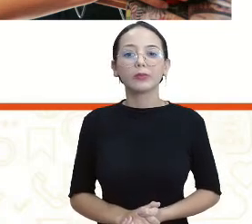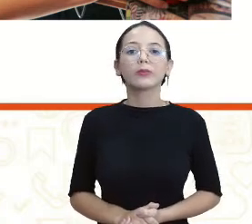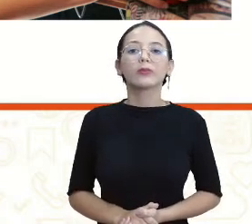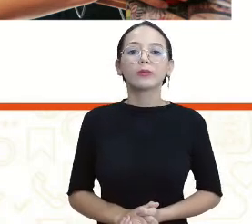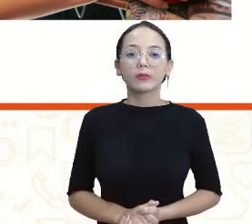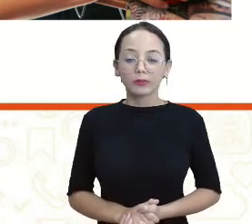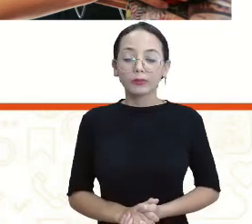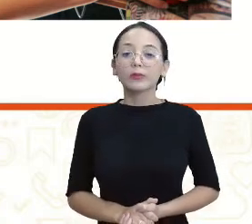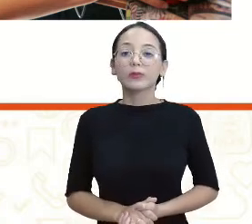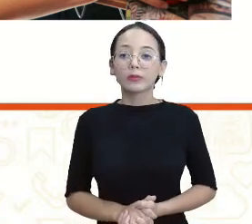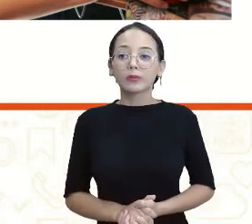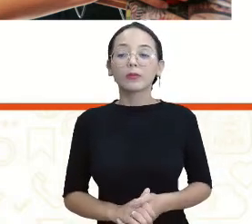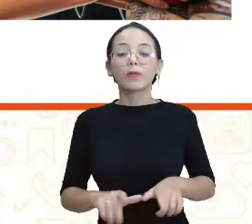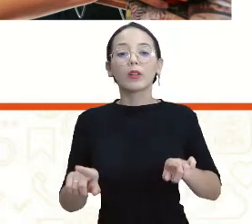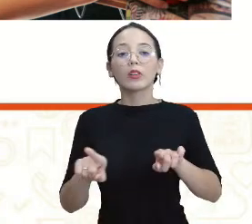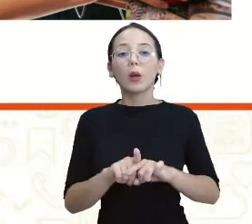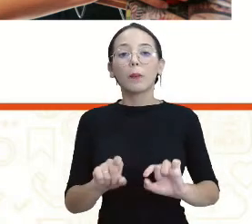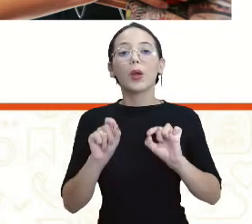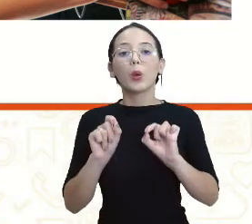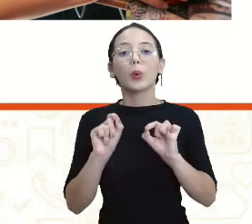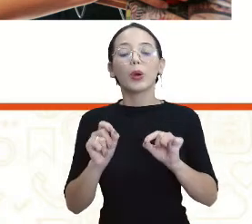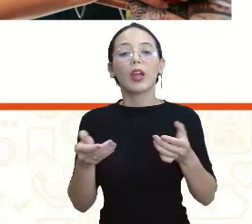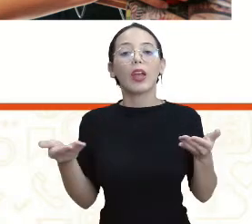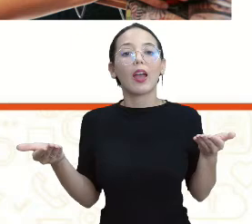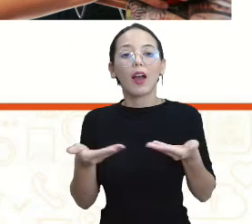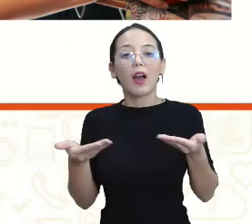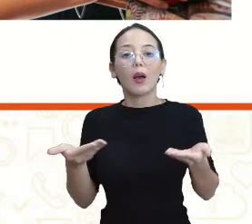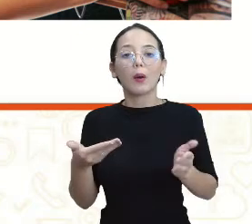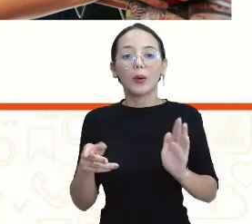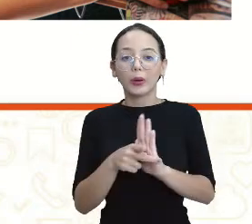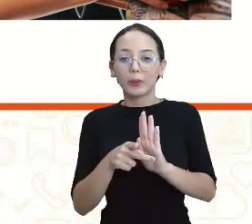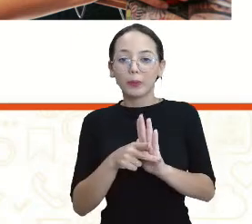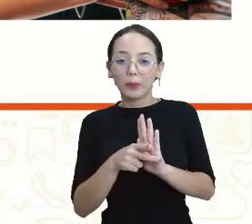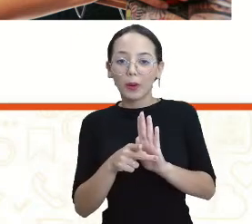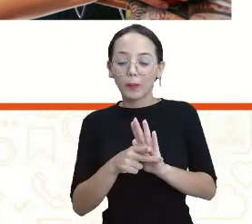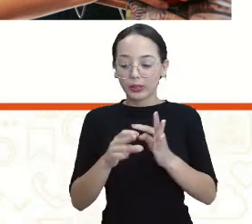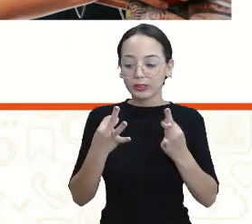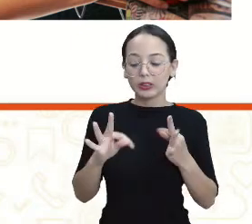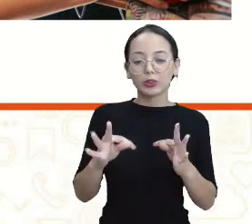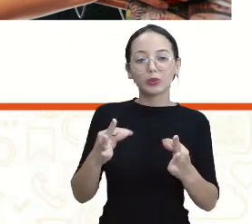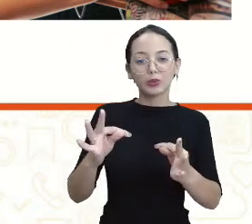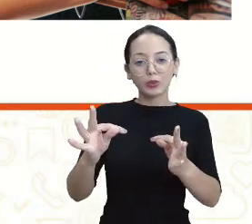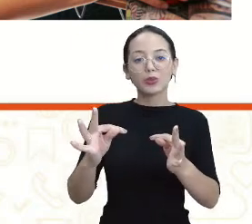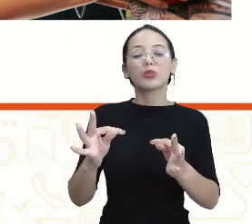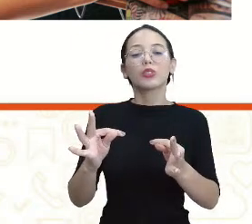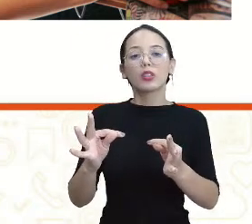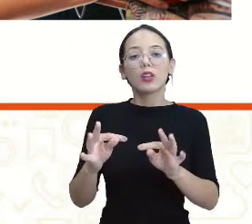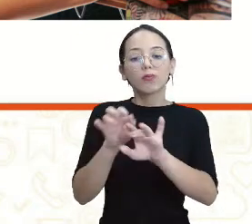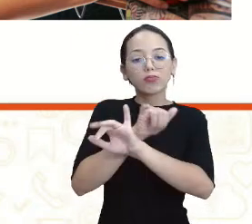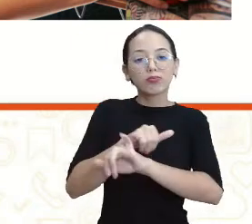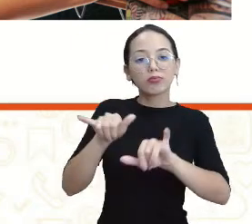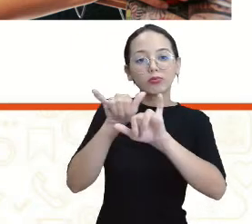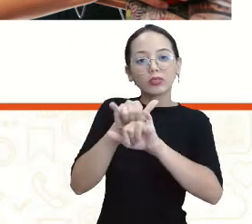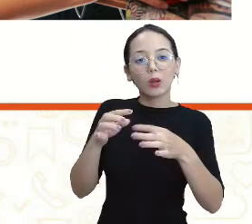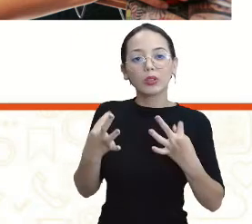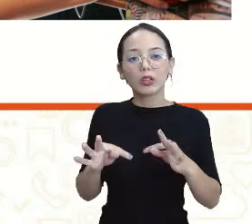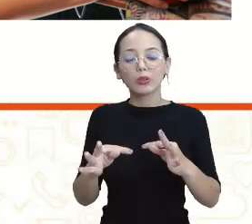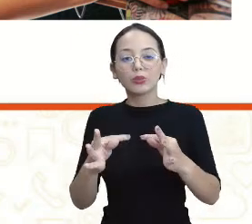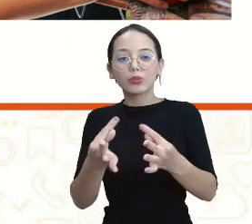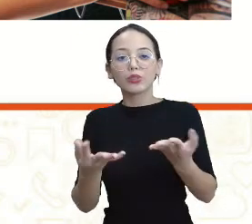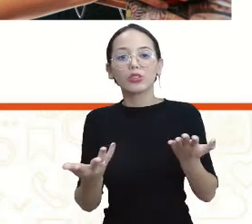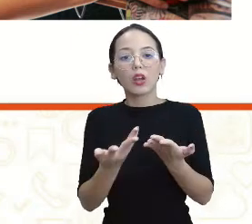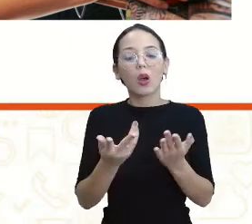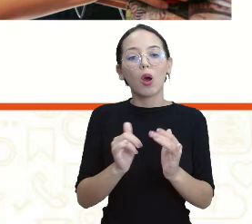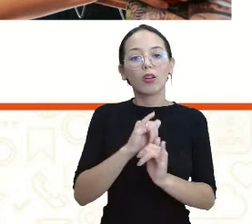E aí a gente tem os nossos grandes aliados, né? As tecnologias da informação digital,